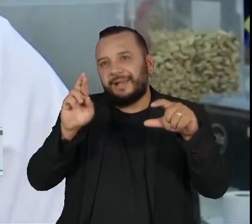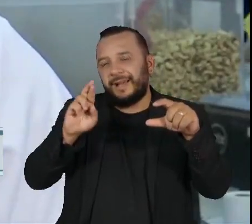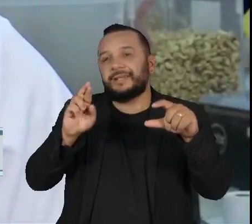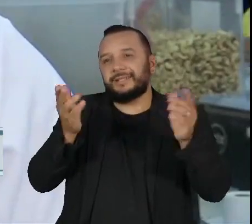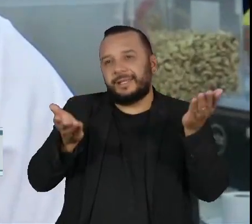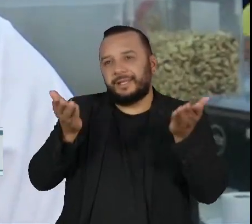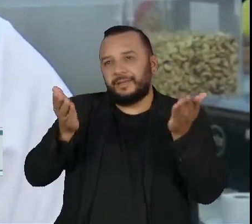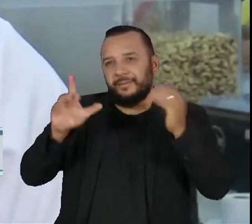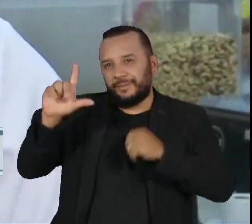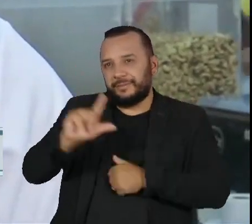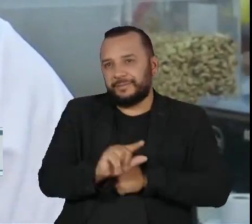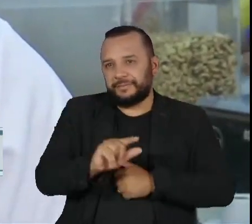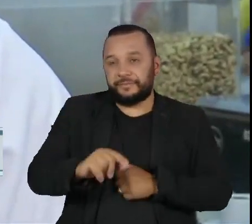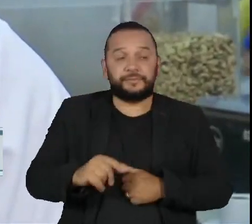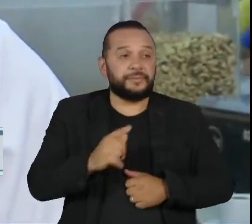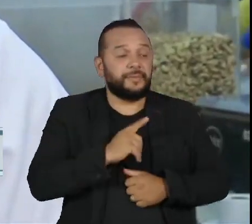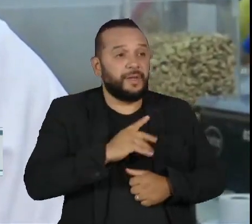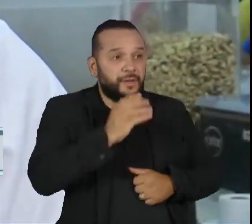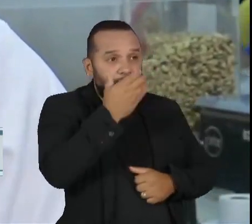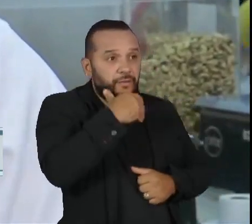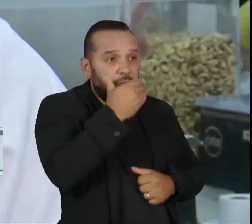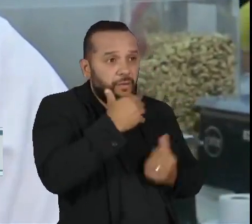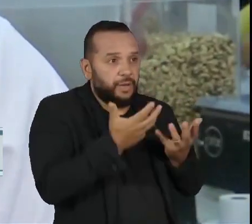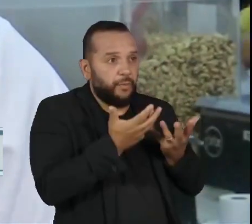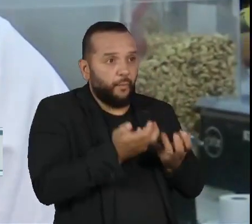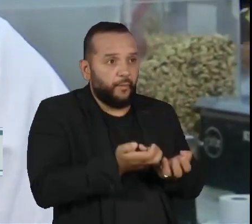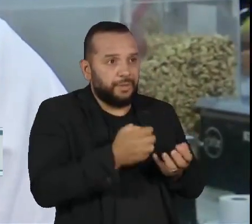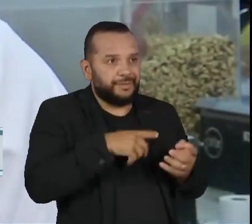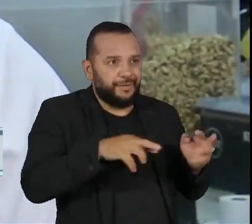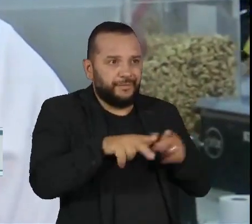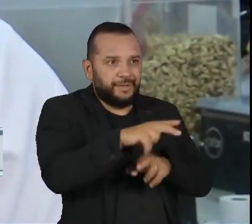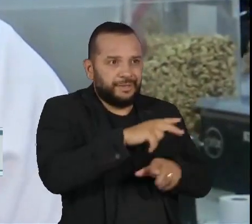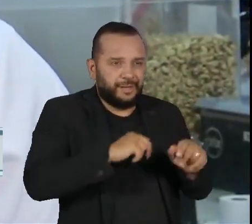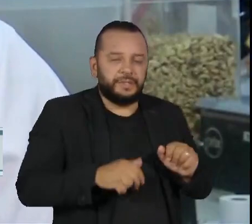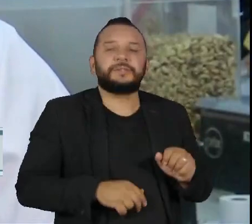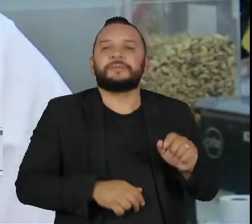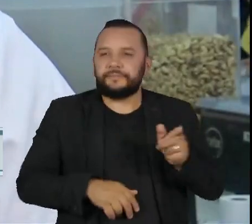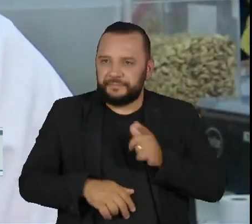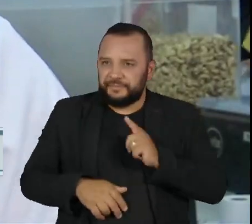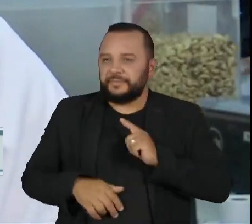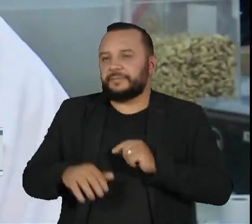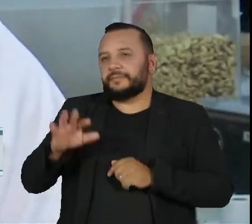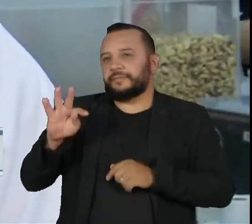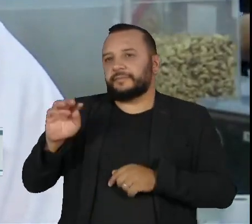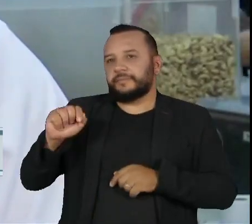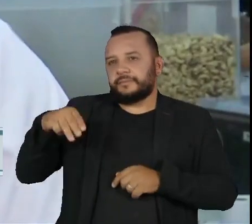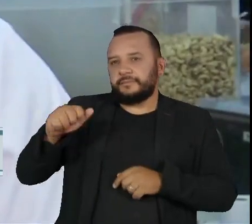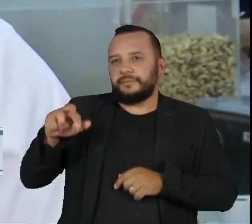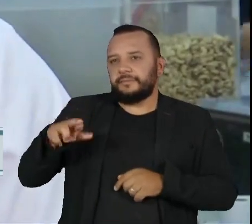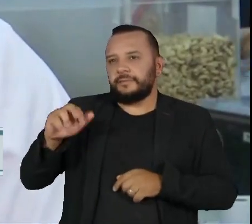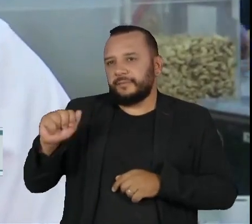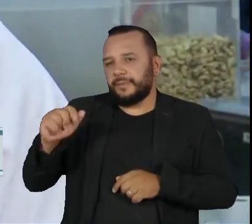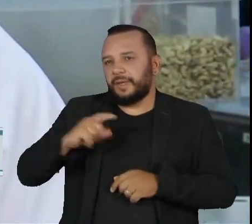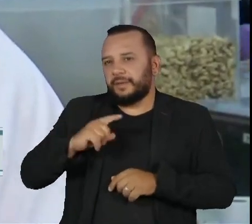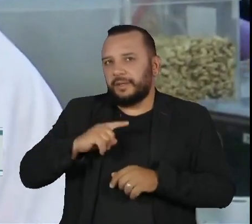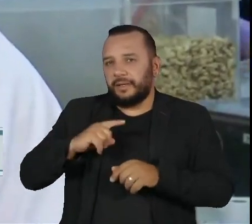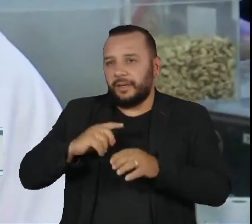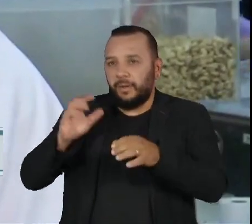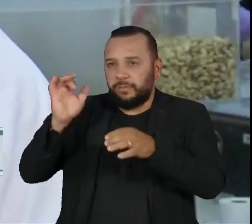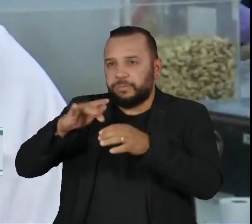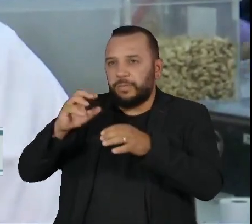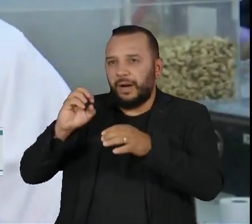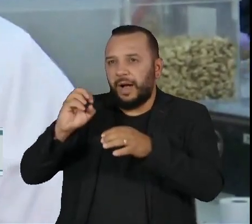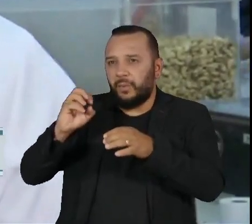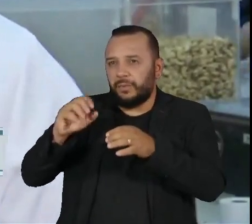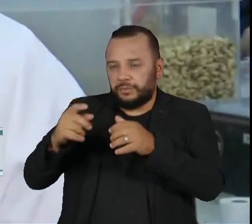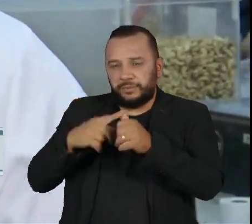frutas secas também têm uma variedade grande para todos os bolsos. Tem, por exemplo, a tâmara. Você possui a tâmara com caroço, tâmara sem caroço,